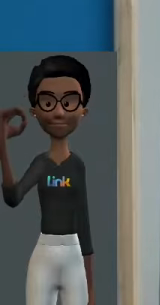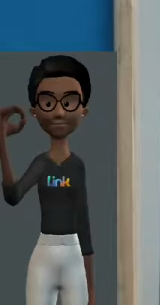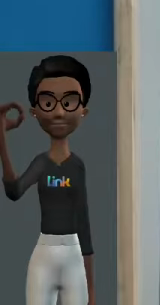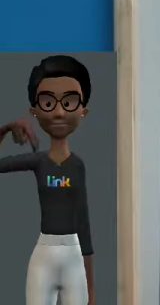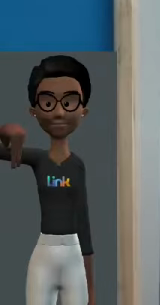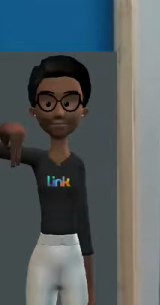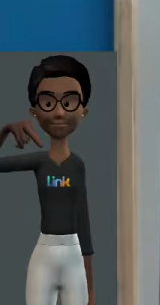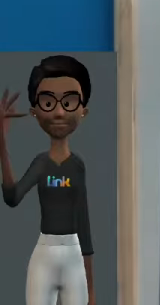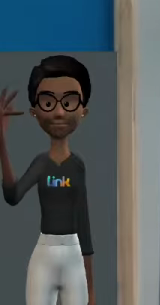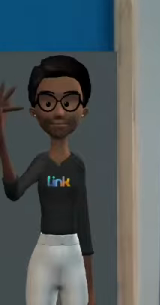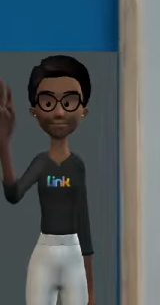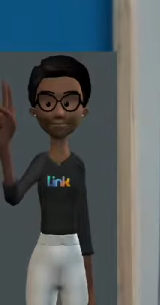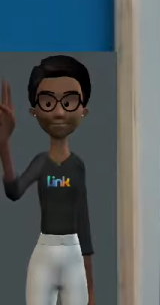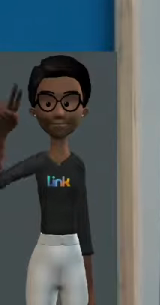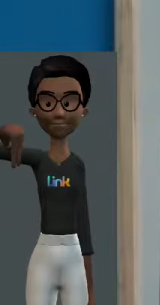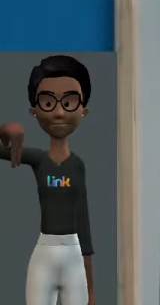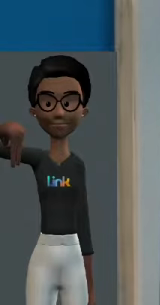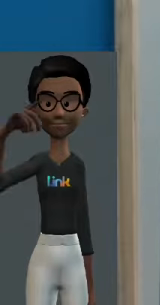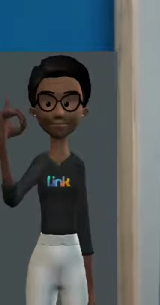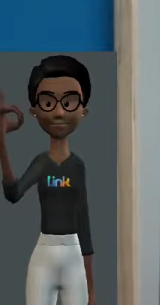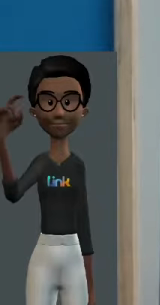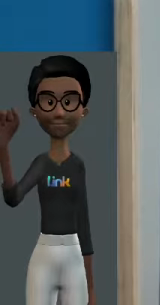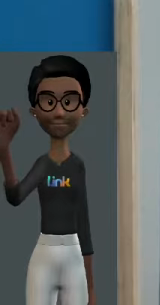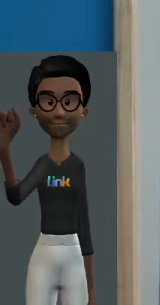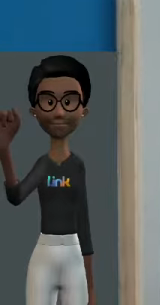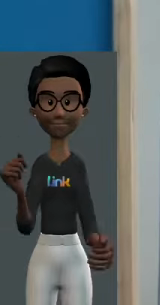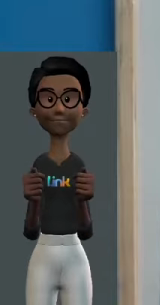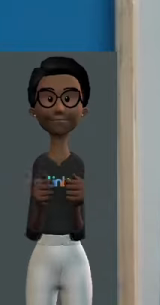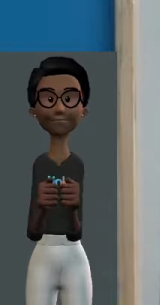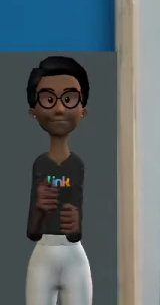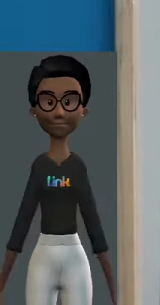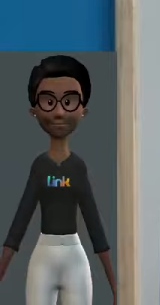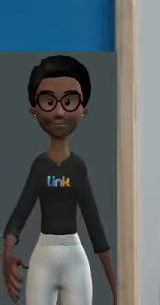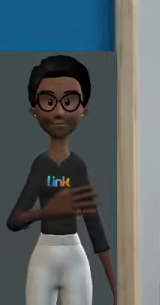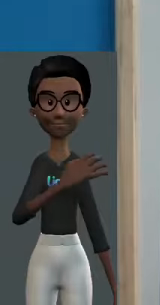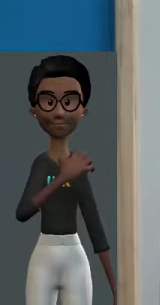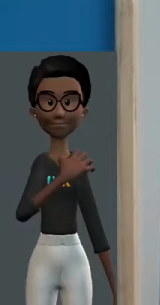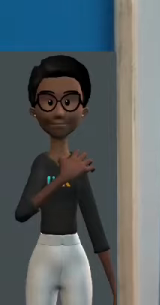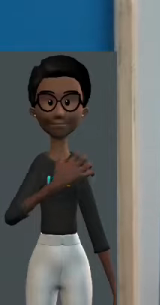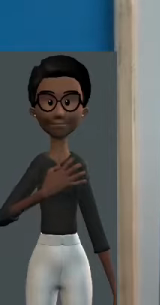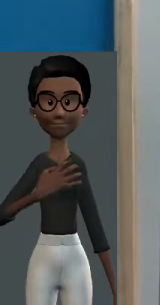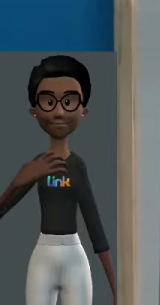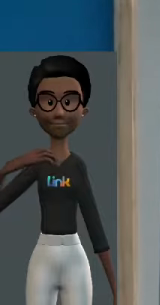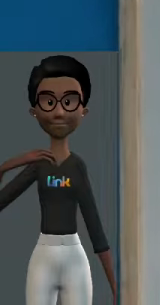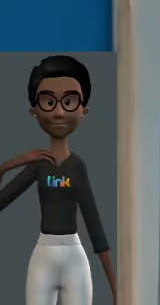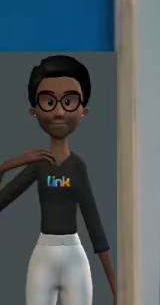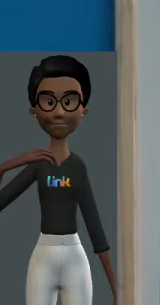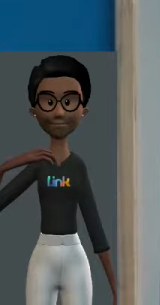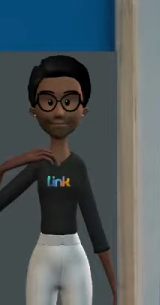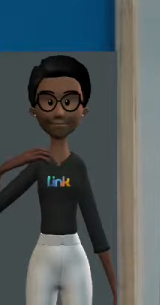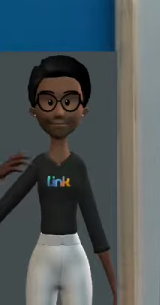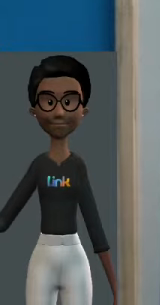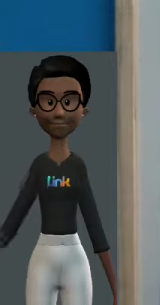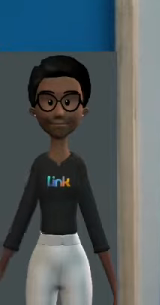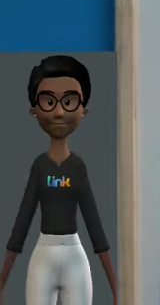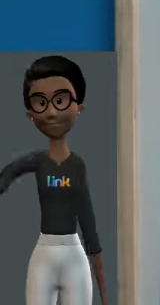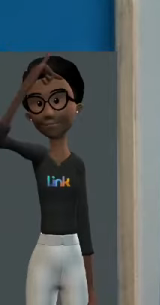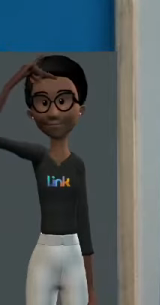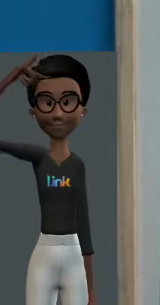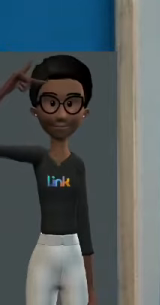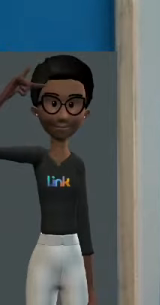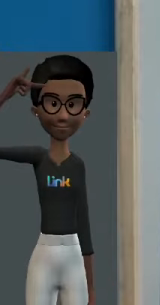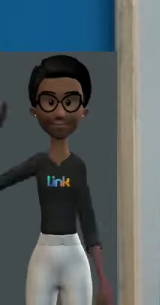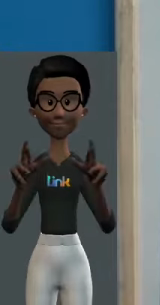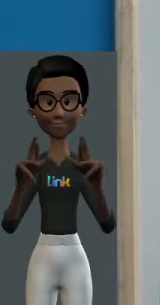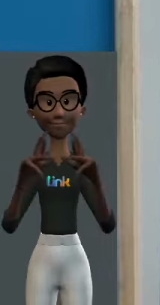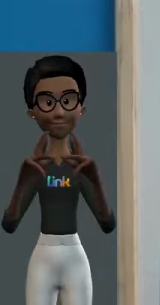Platão. Por volta dos seus 20 anos, então, ele conhece o filósofo Sócrates, se torna seu principal